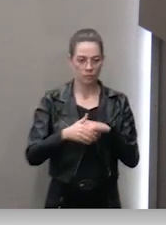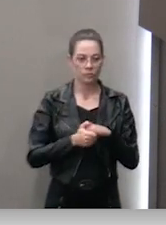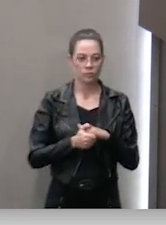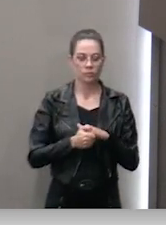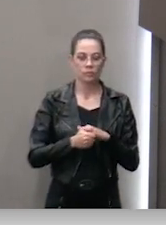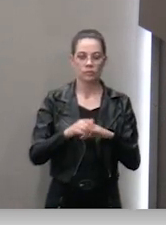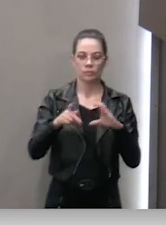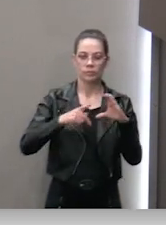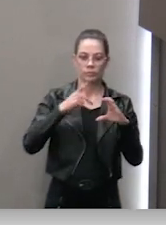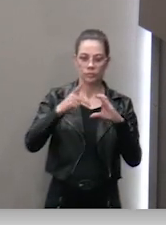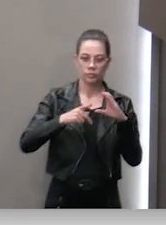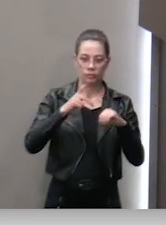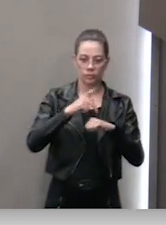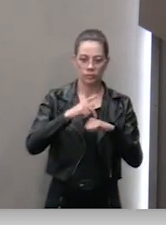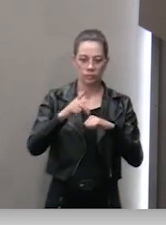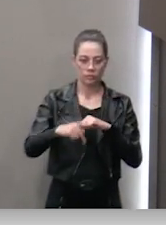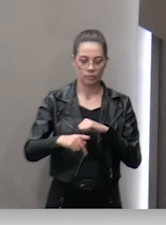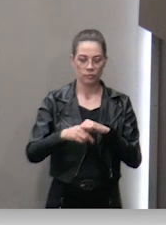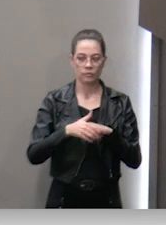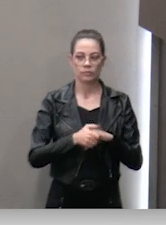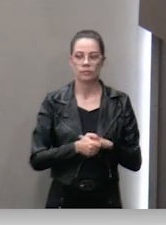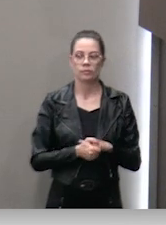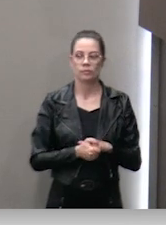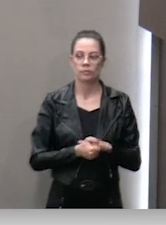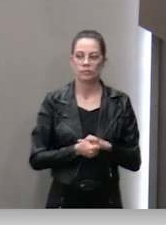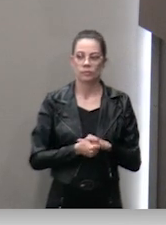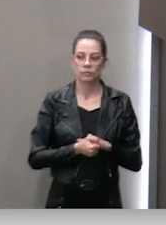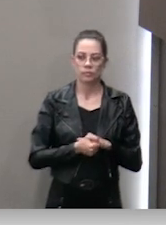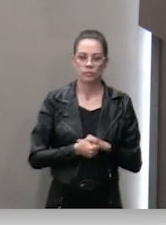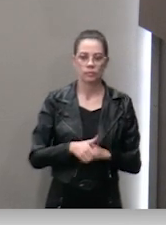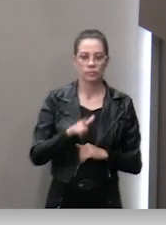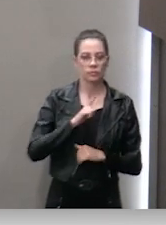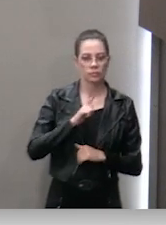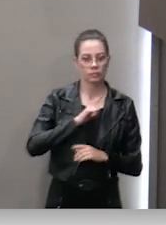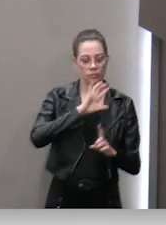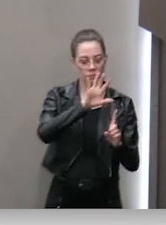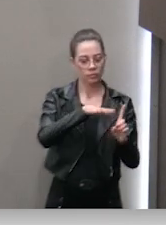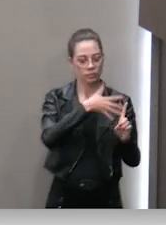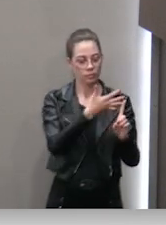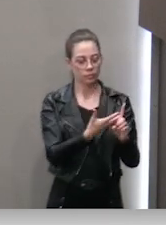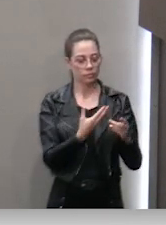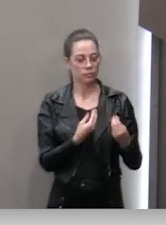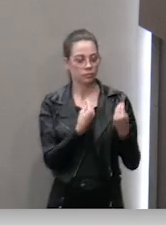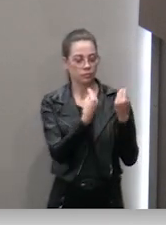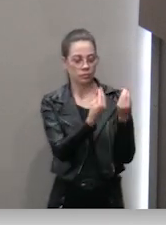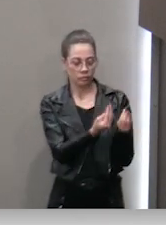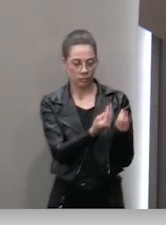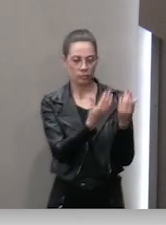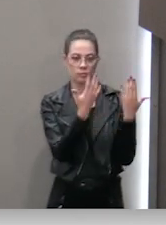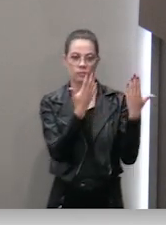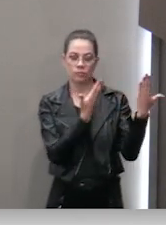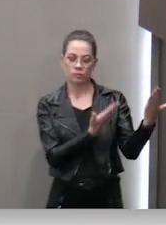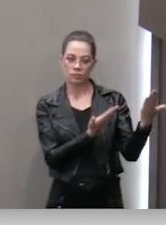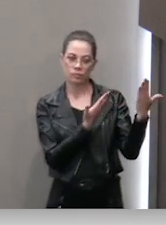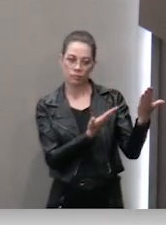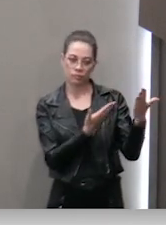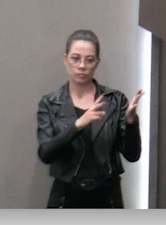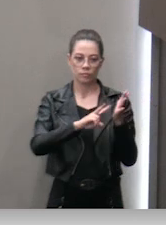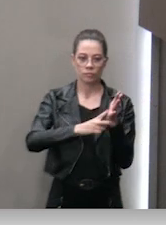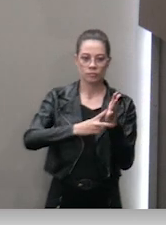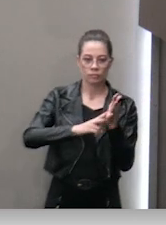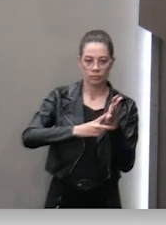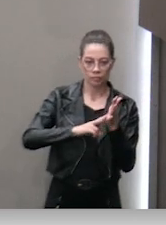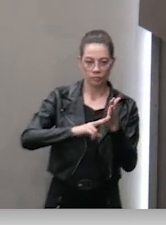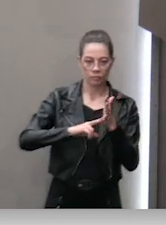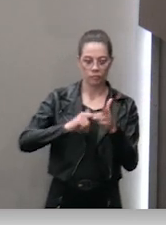A Câmara Municipal de Vereadores de Passo Fundo tem a honra de conceder esta homenagem ao Sindicato